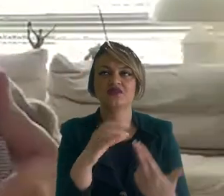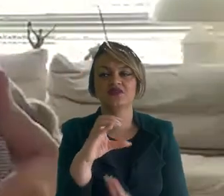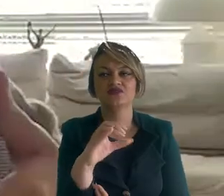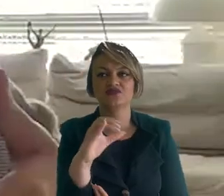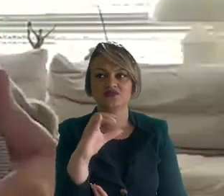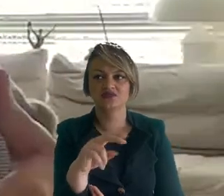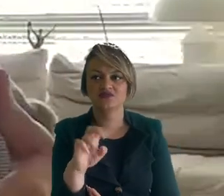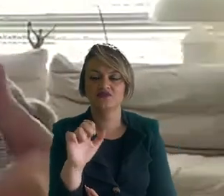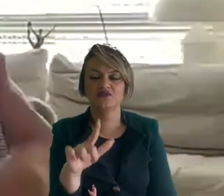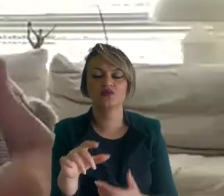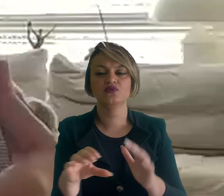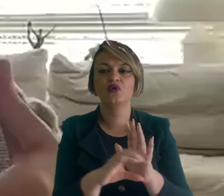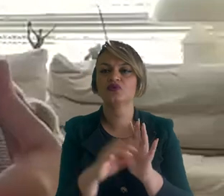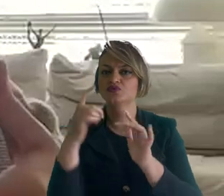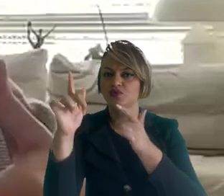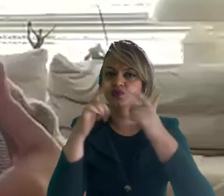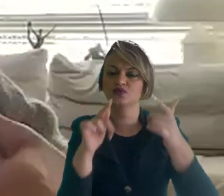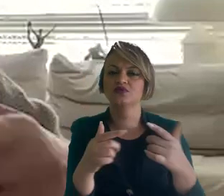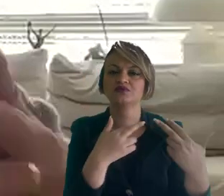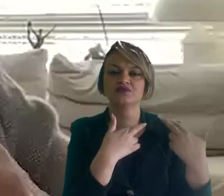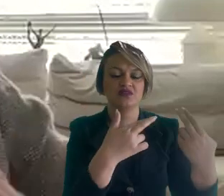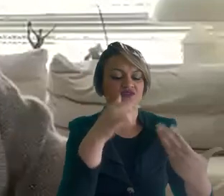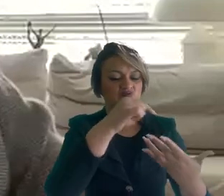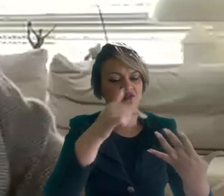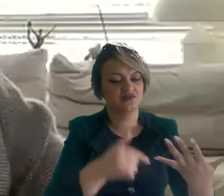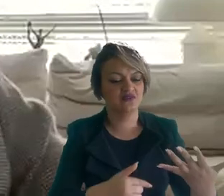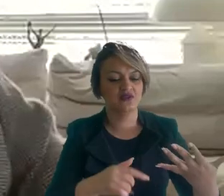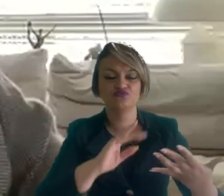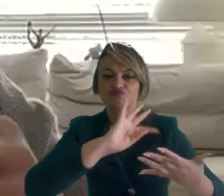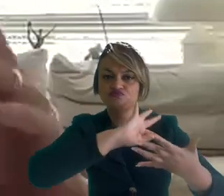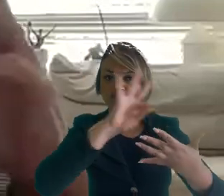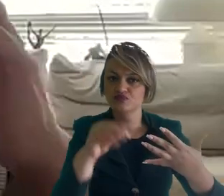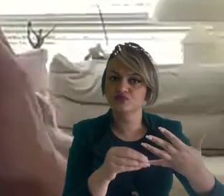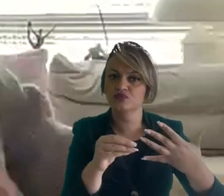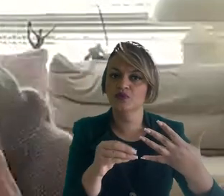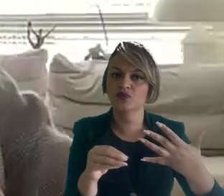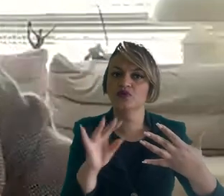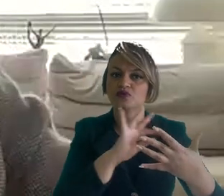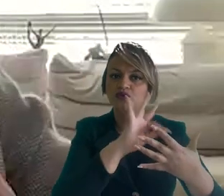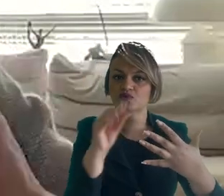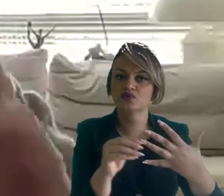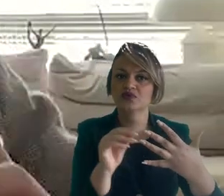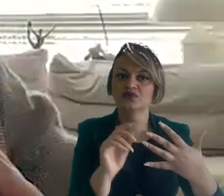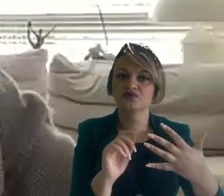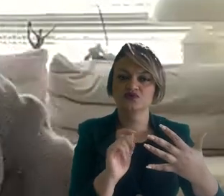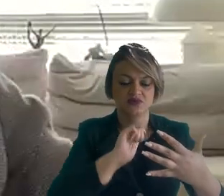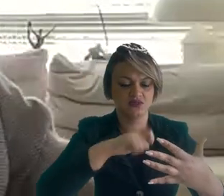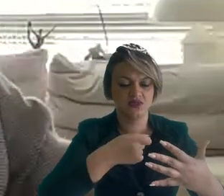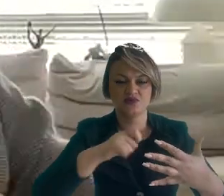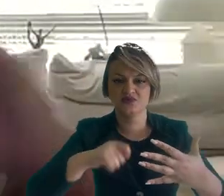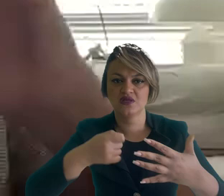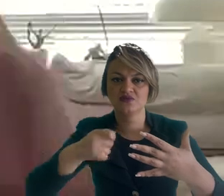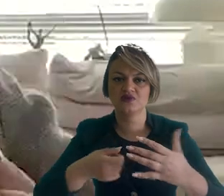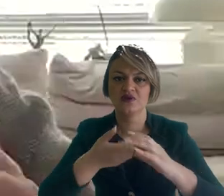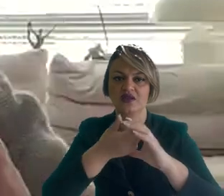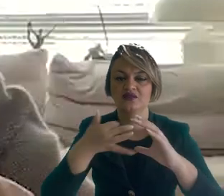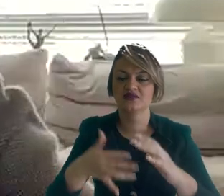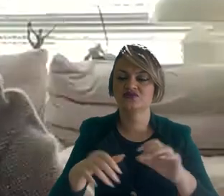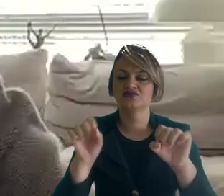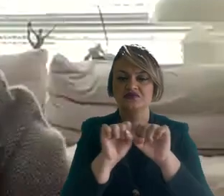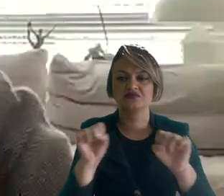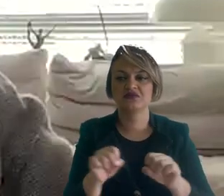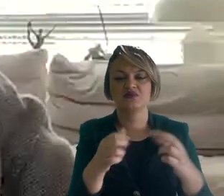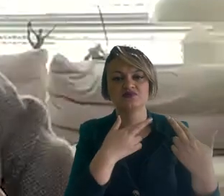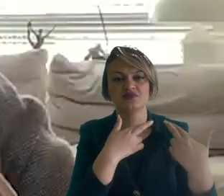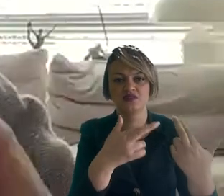dentro do sistema do Código Civil todos eles podem receber essa nomenclatura responsabilidade sistema